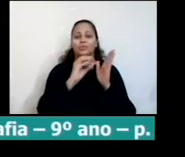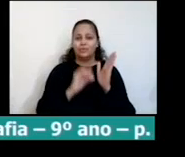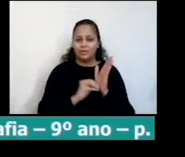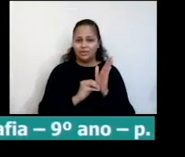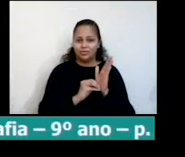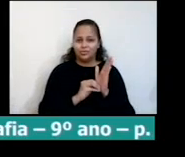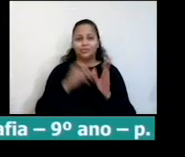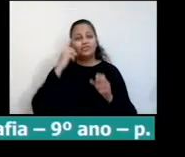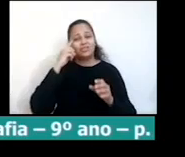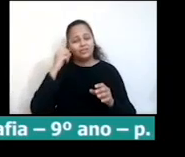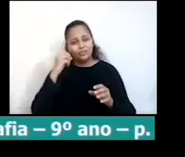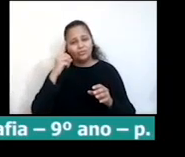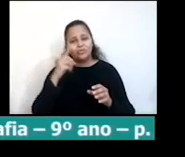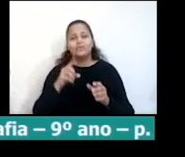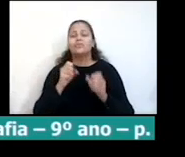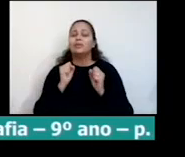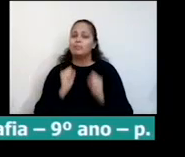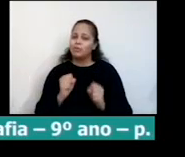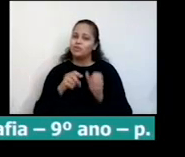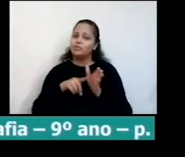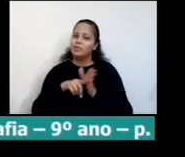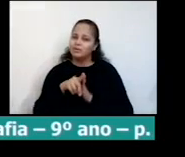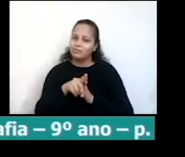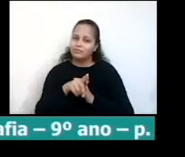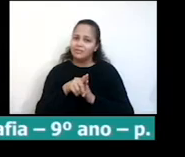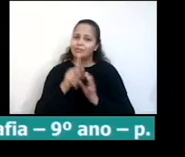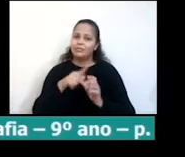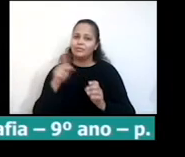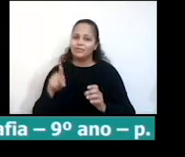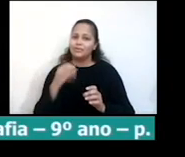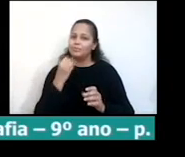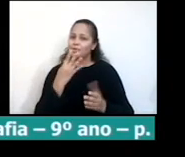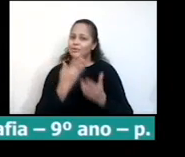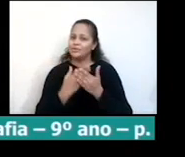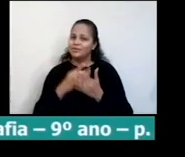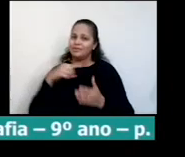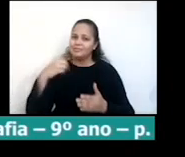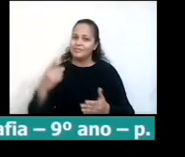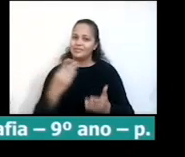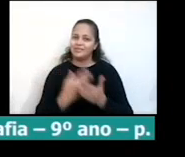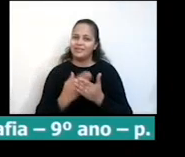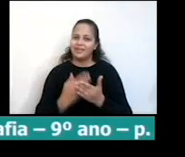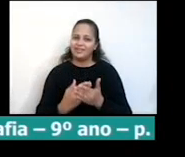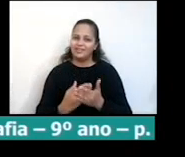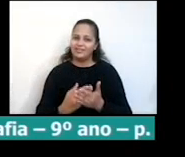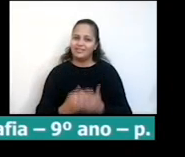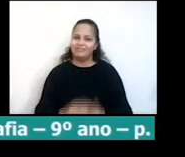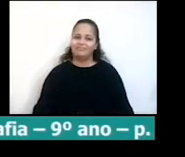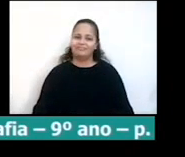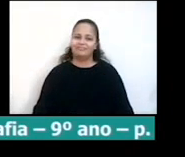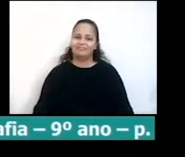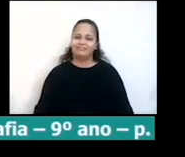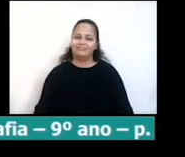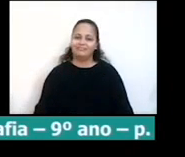vocês podem direcionar ao tutor do grupo de vocês. É isso e bons estudos. Até a nossa próxima aula.